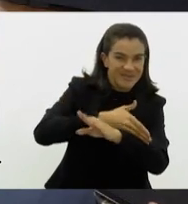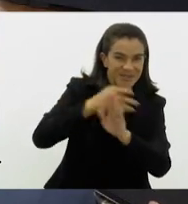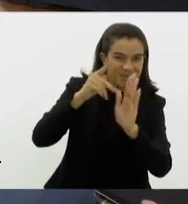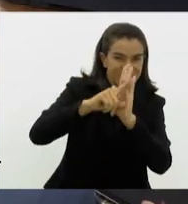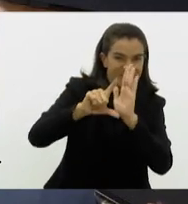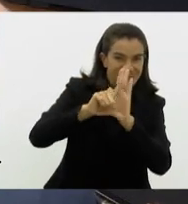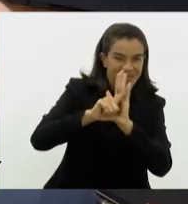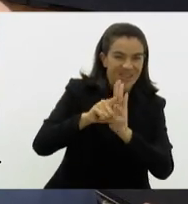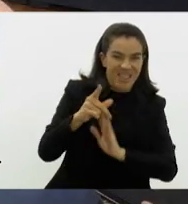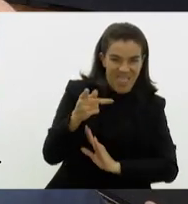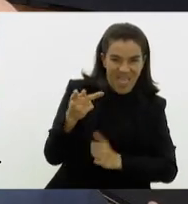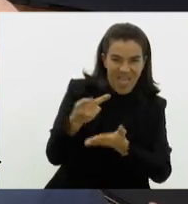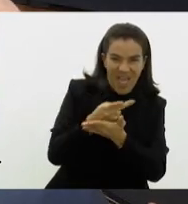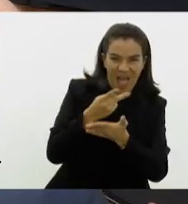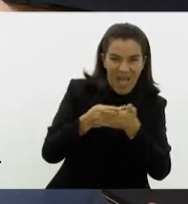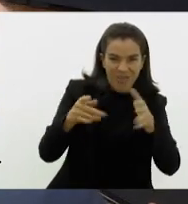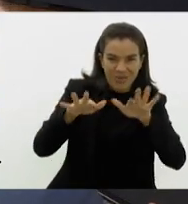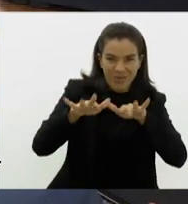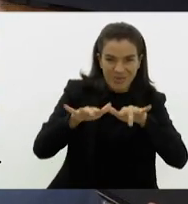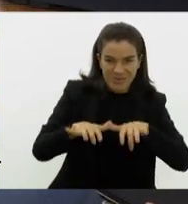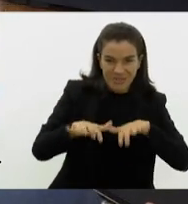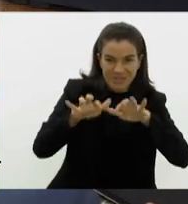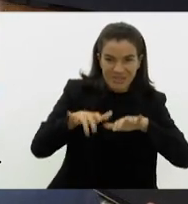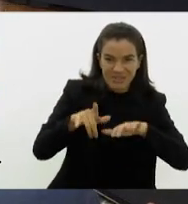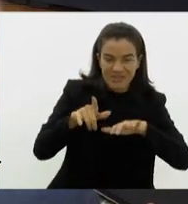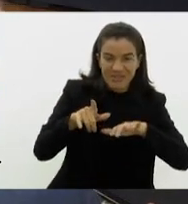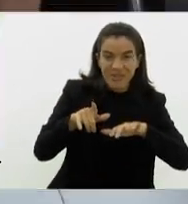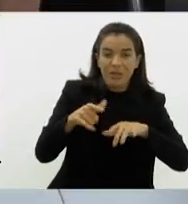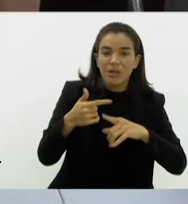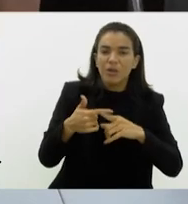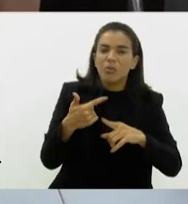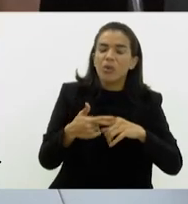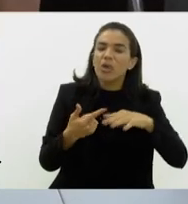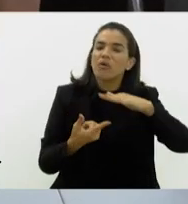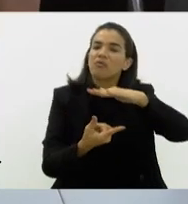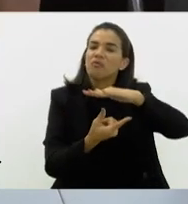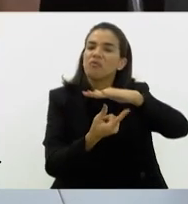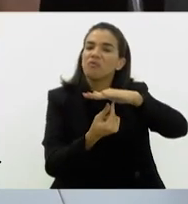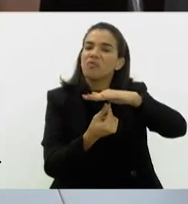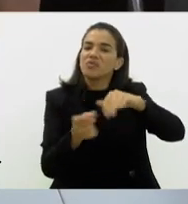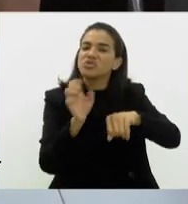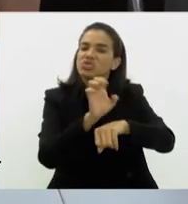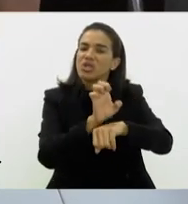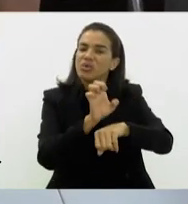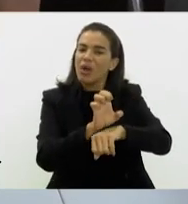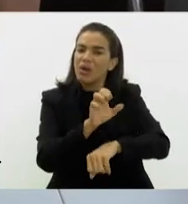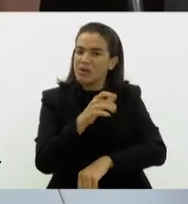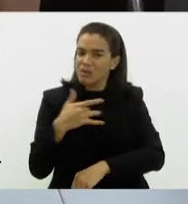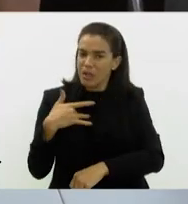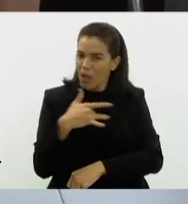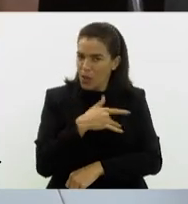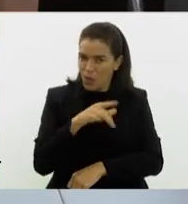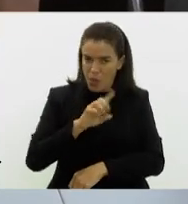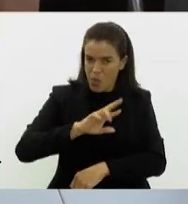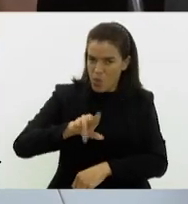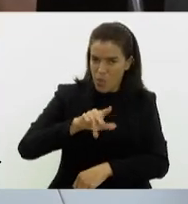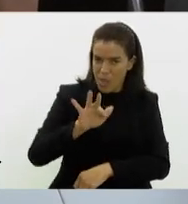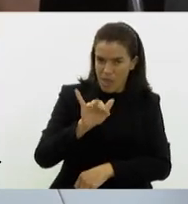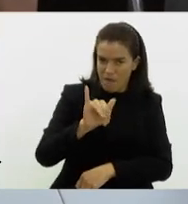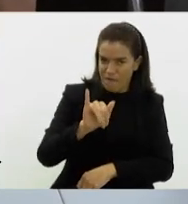Tem um erro de digitação, é isso? É, porque o Fundo Estadual de Saúde não é FIES. É só consertar